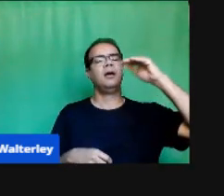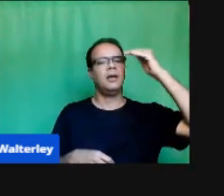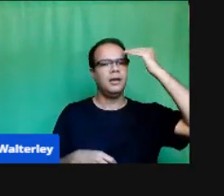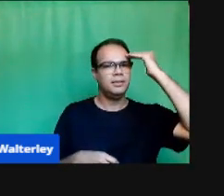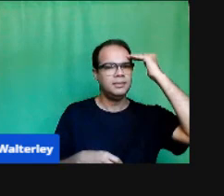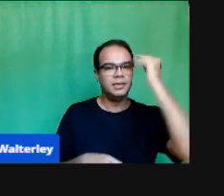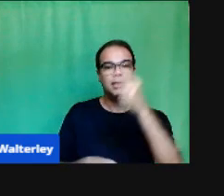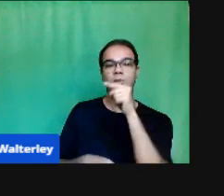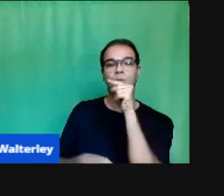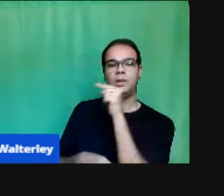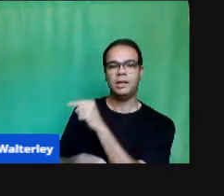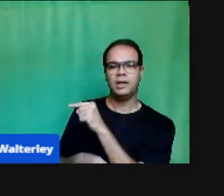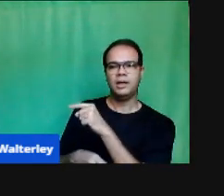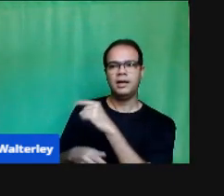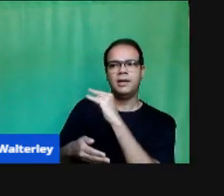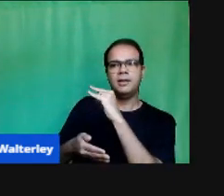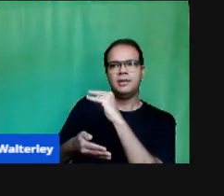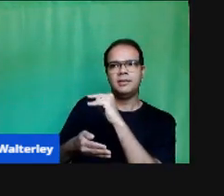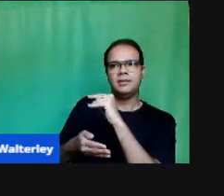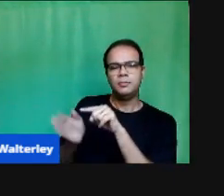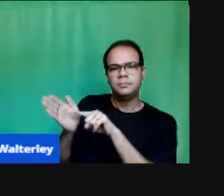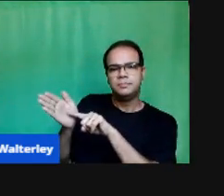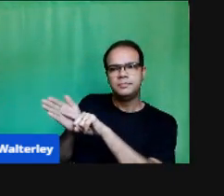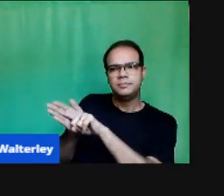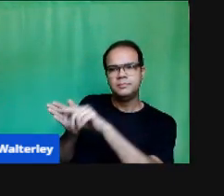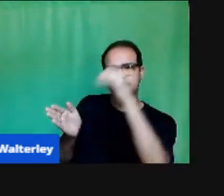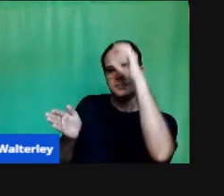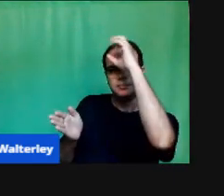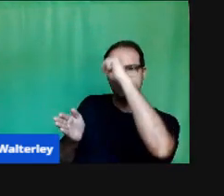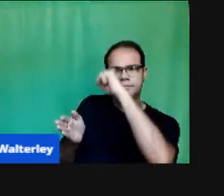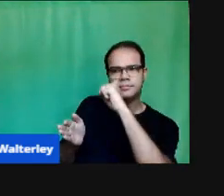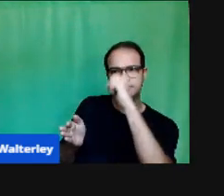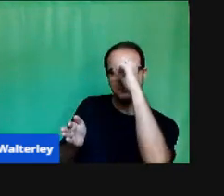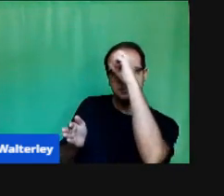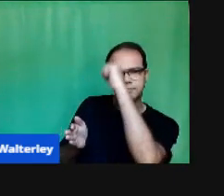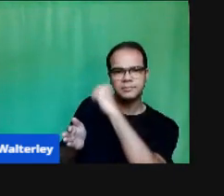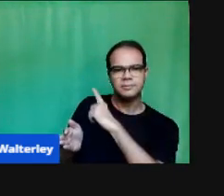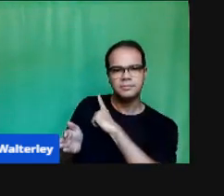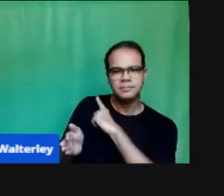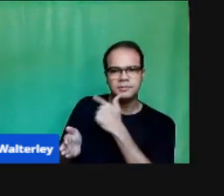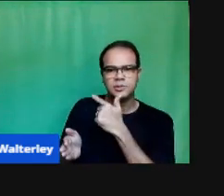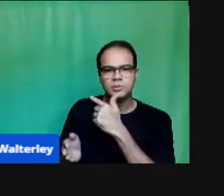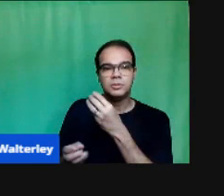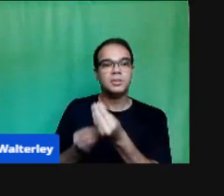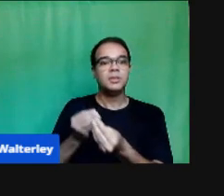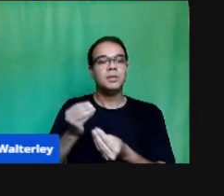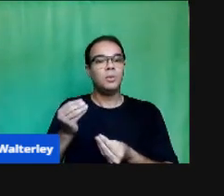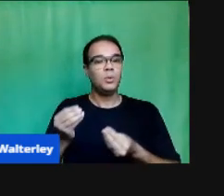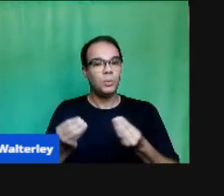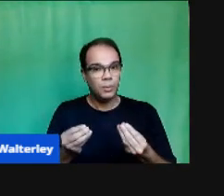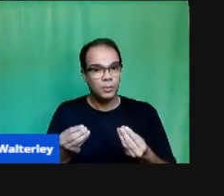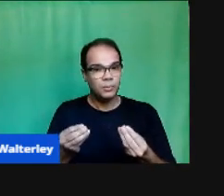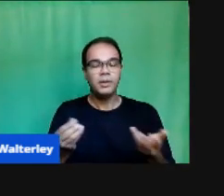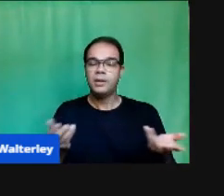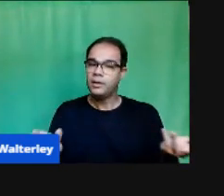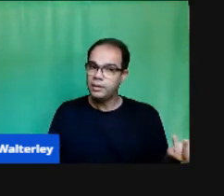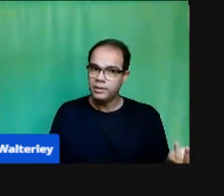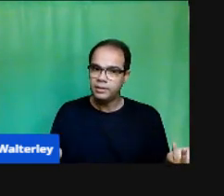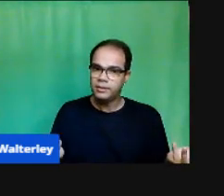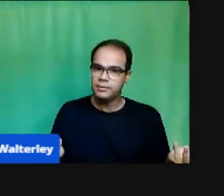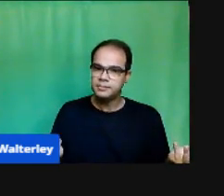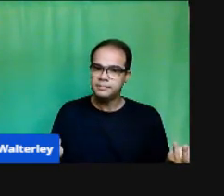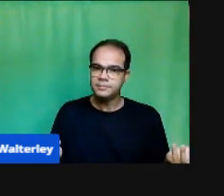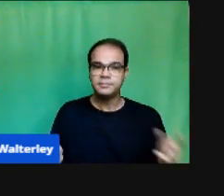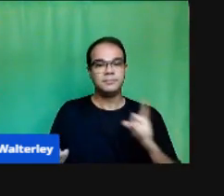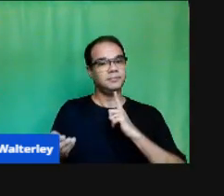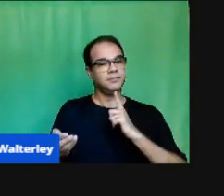avaliação. E também vamos levar em consideração que nós podemos ter 3 tipos de aluno, né? Que são os